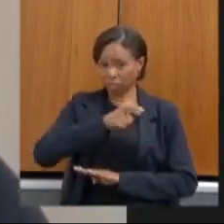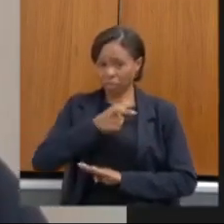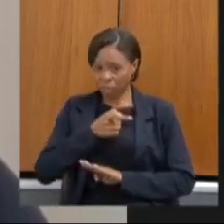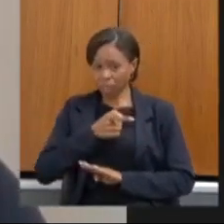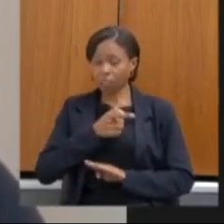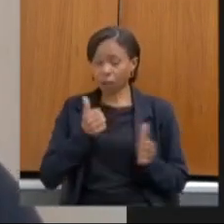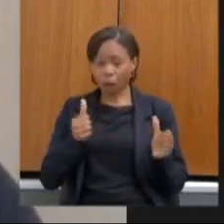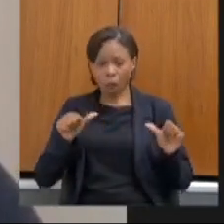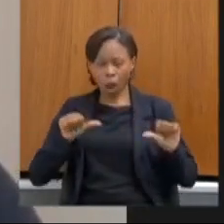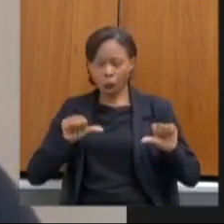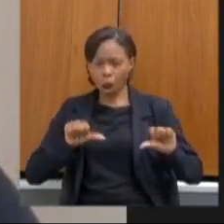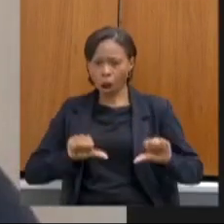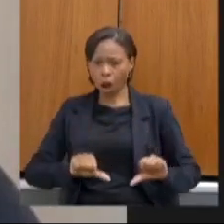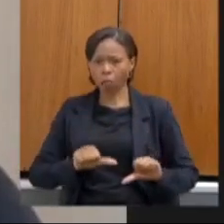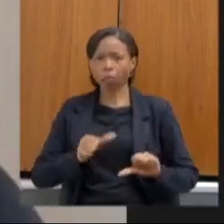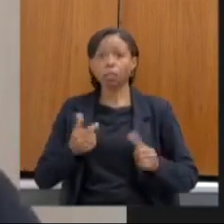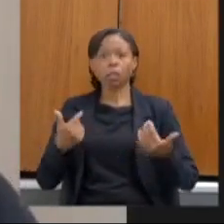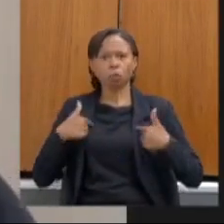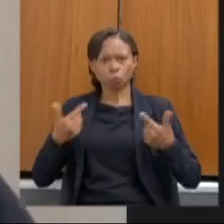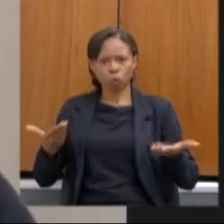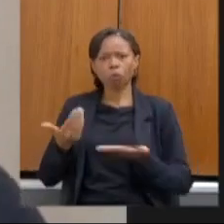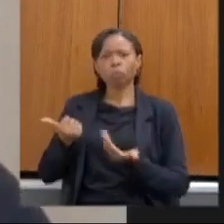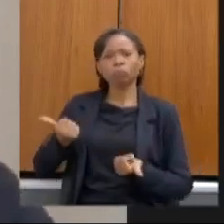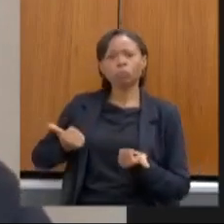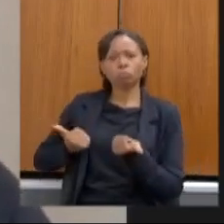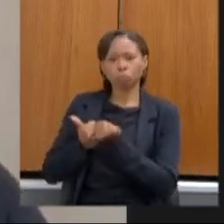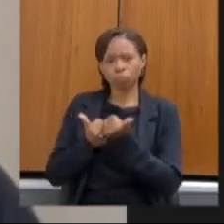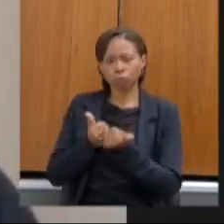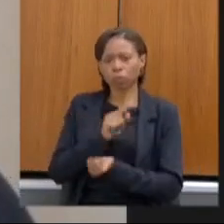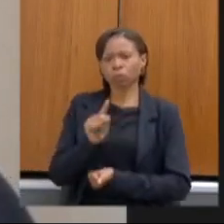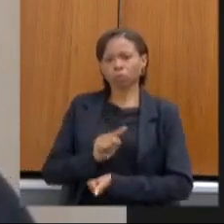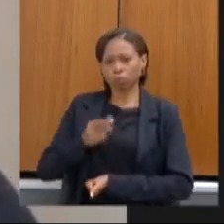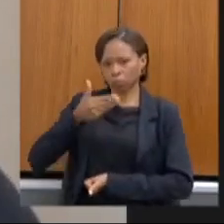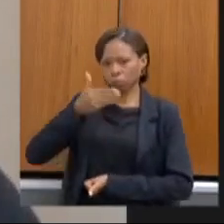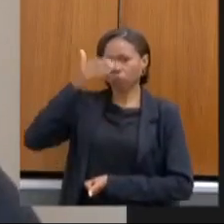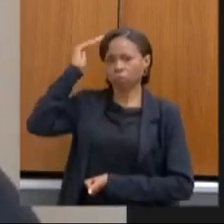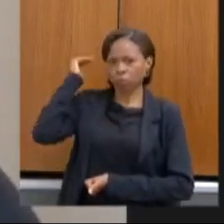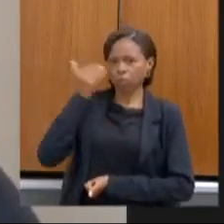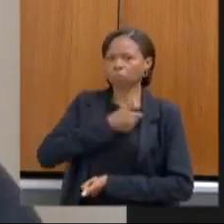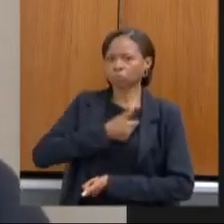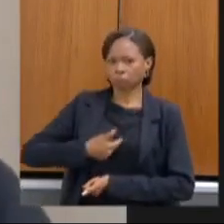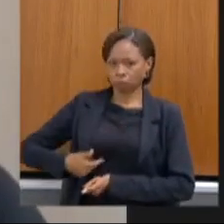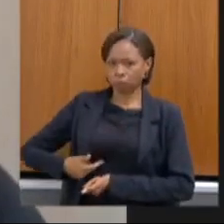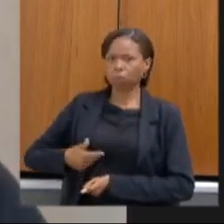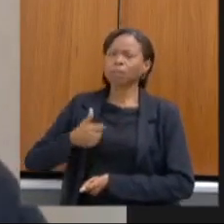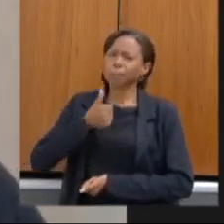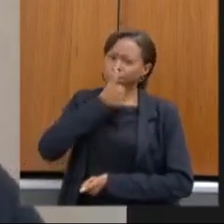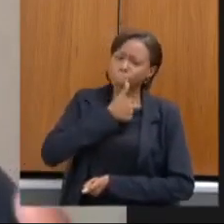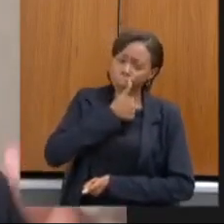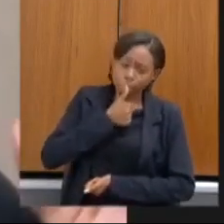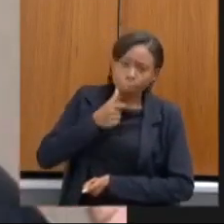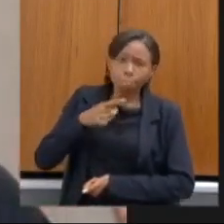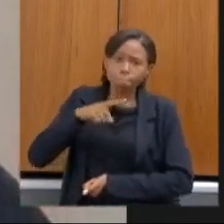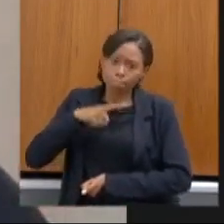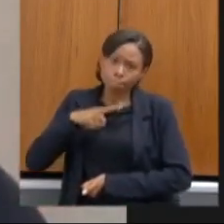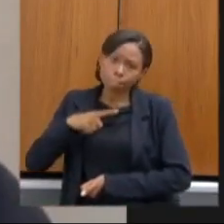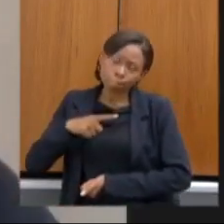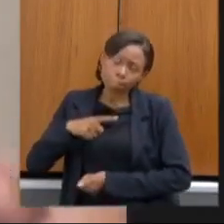os motivos para o preparar apoiar o Zema tô apoiando mesmo é com algum sacrifício